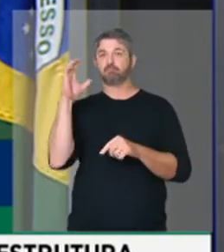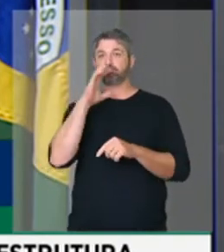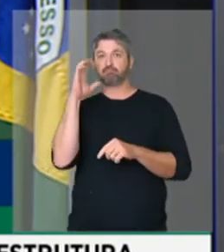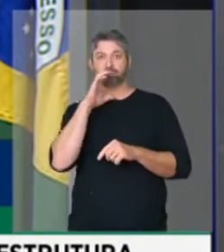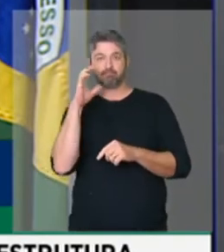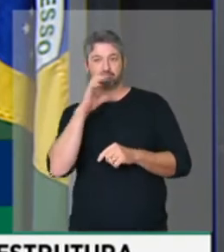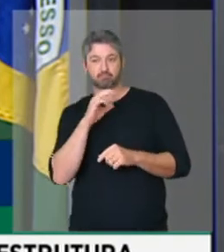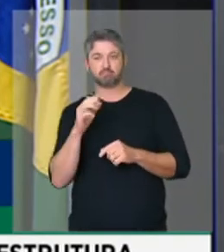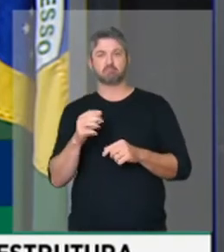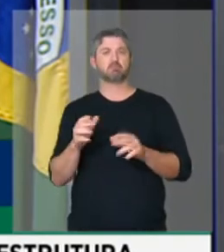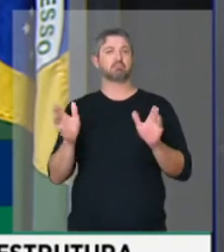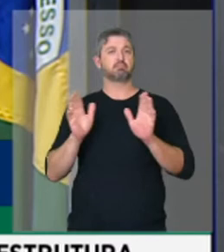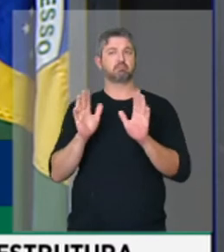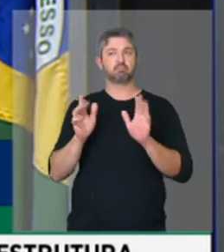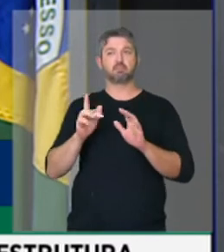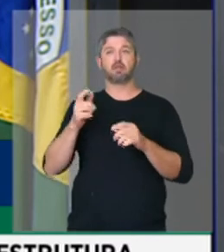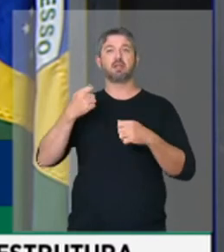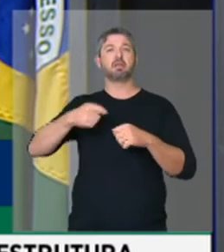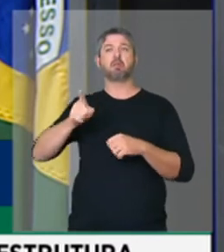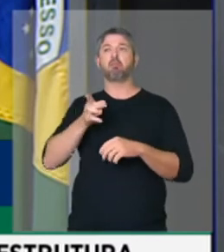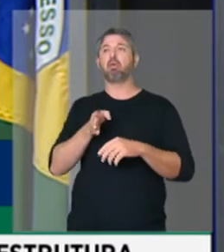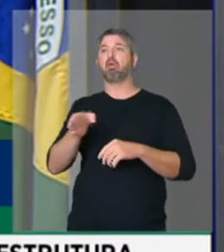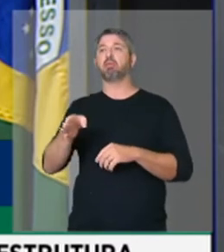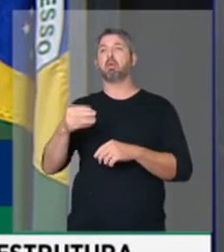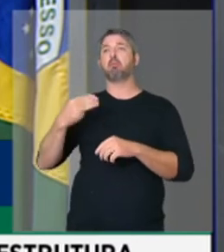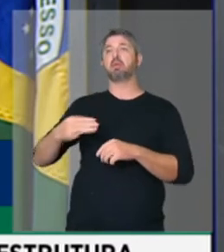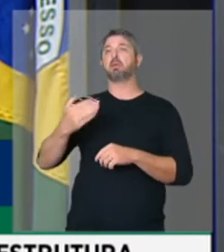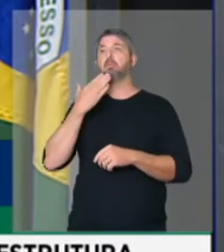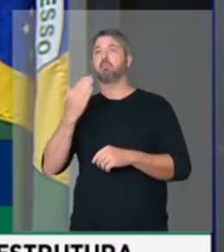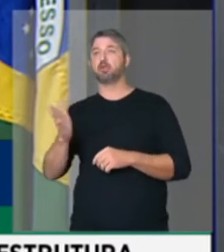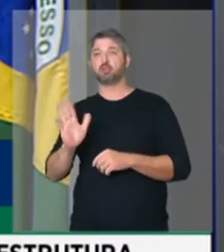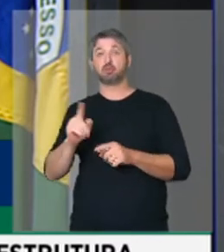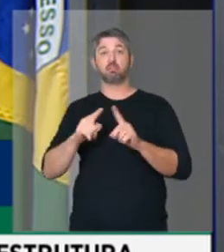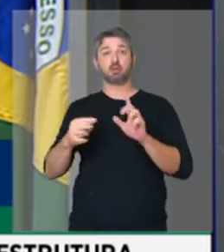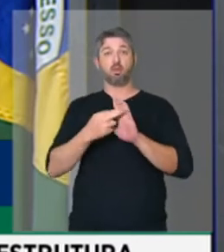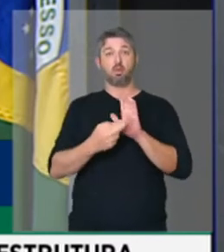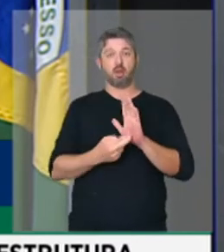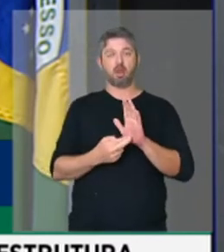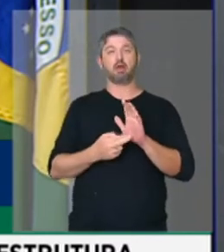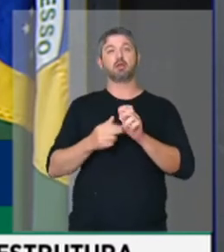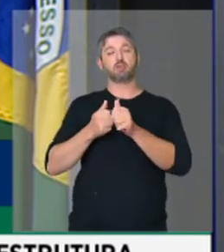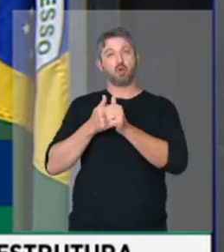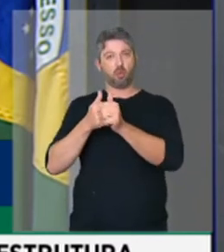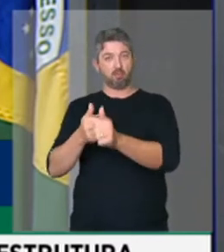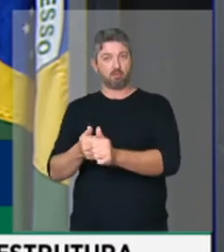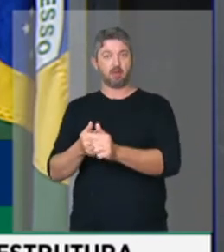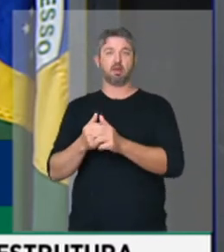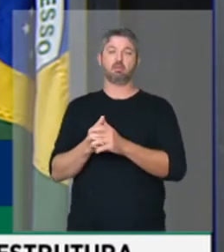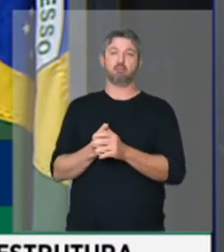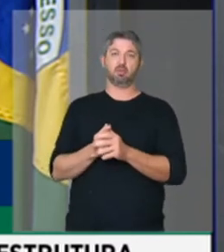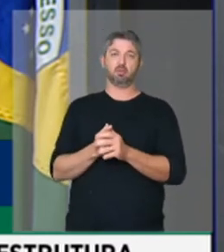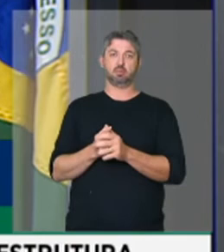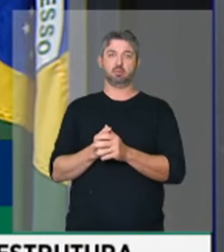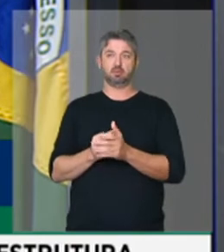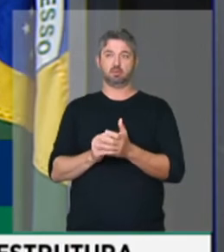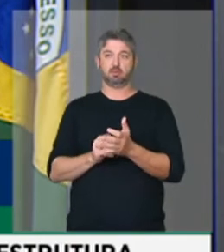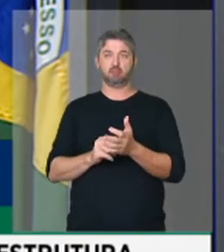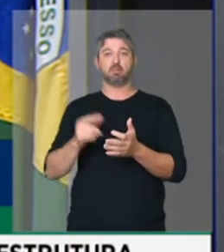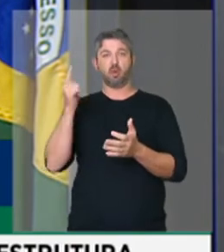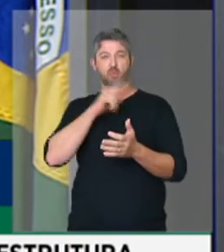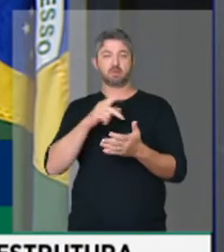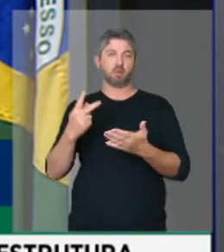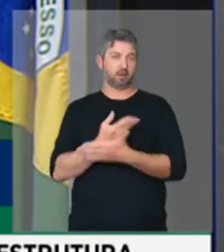não precisando passar no guichê ministerial, mas tendo um critério de acompanhamento para que isso pudesse